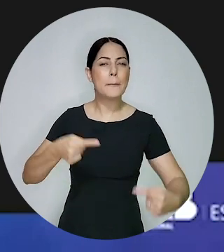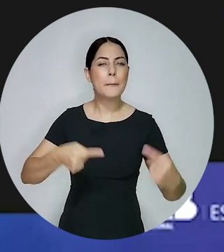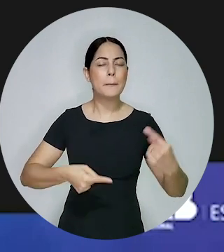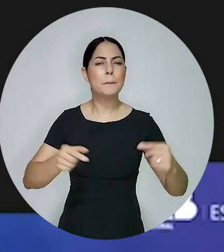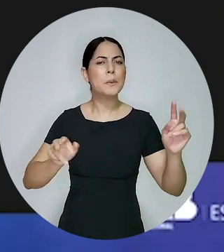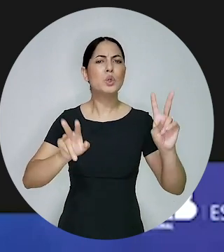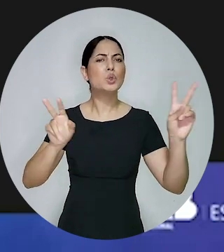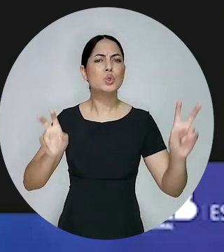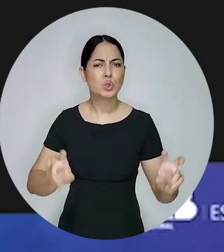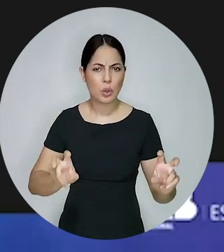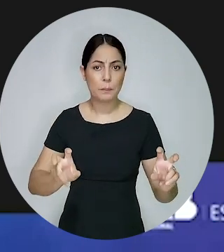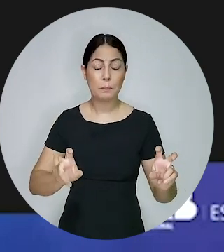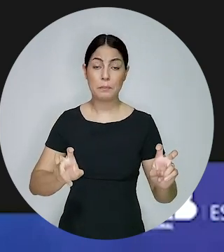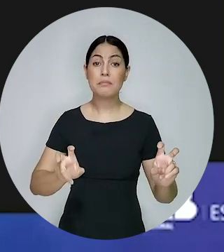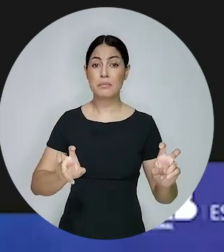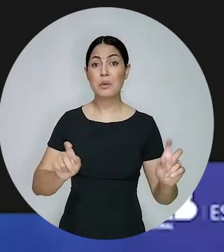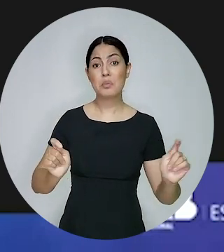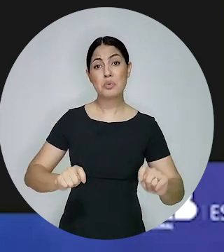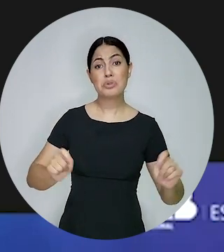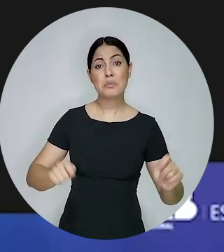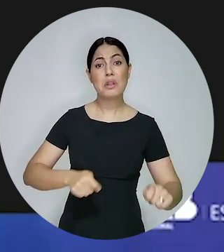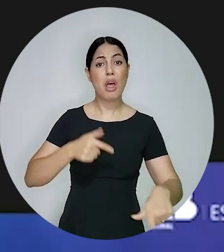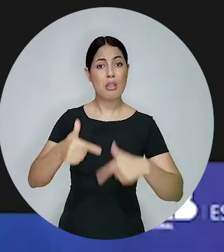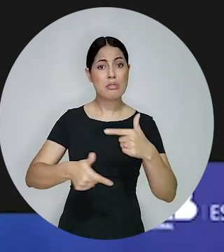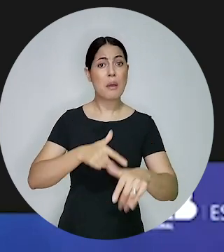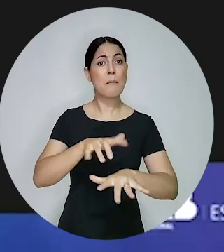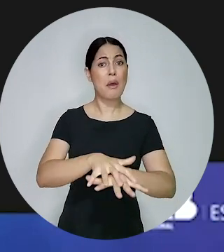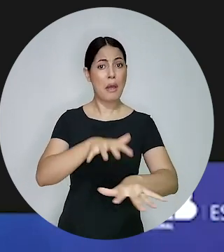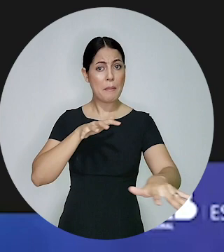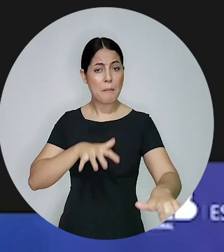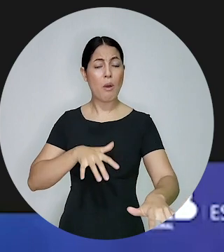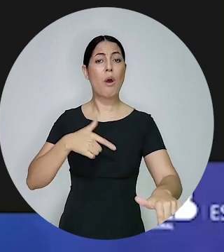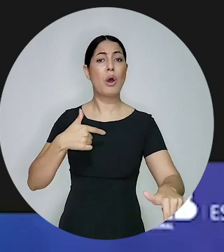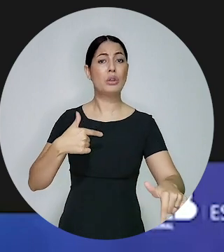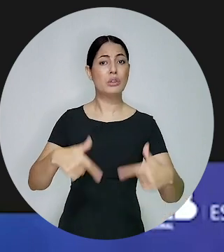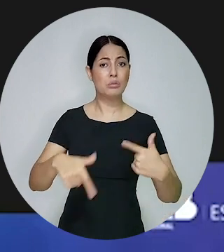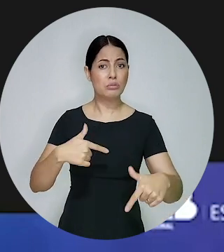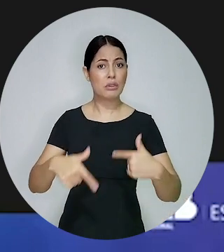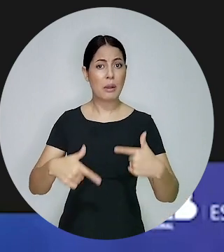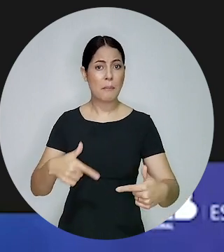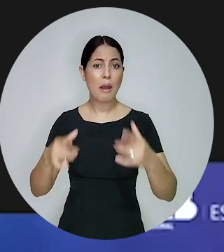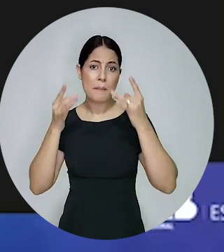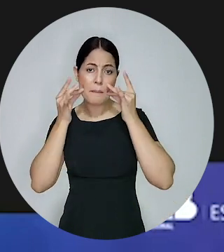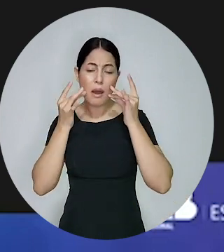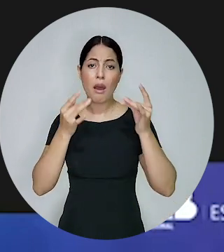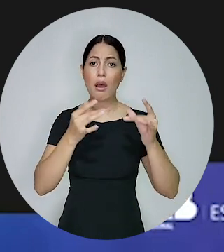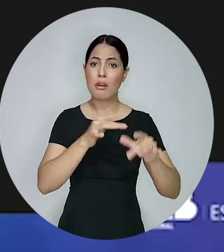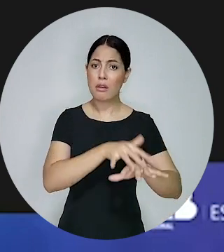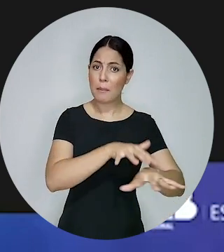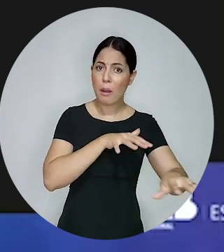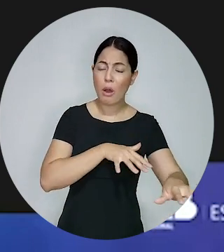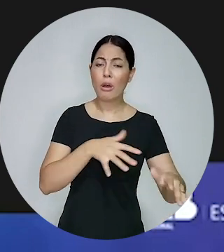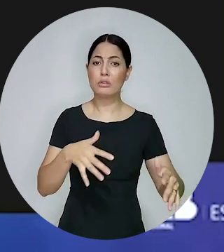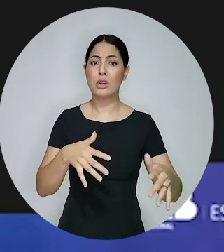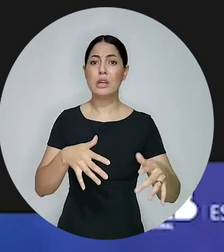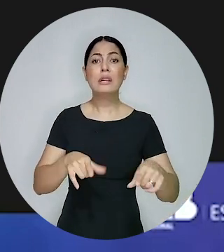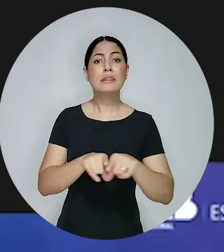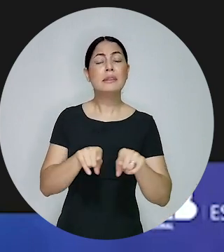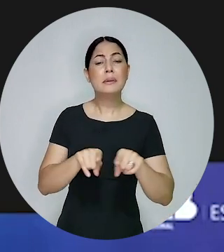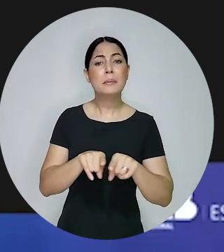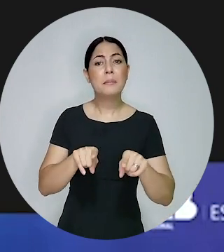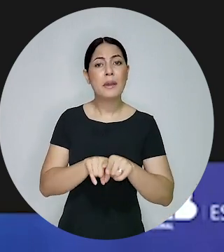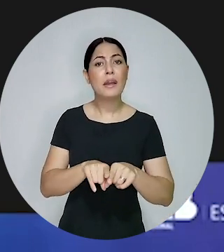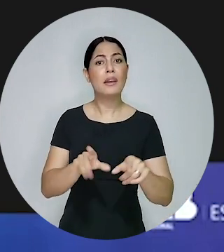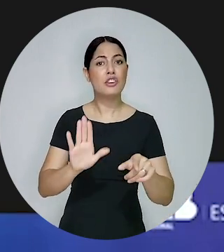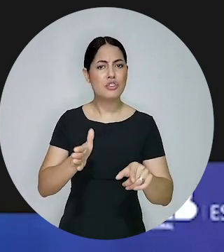possibilidade de um trabalho remoto, um trabalho híbrido. O processo eletrônico já vinha